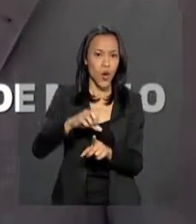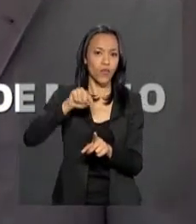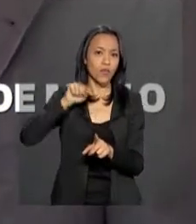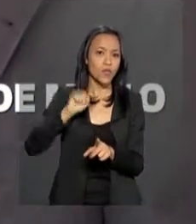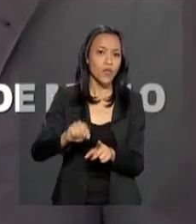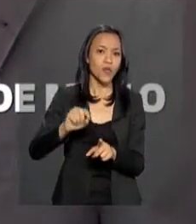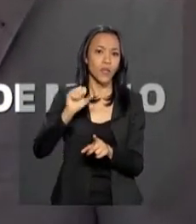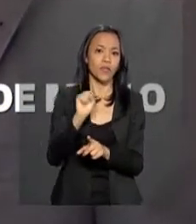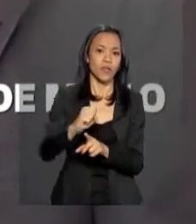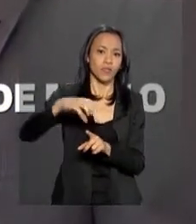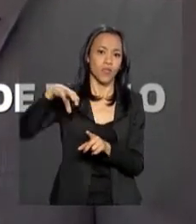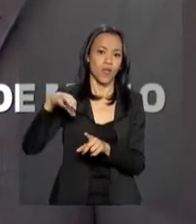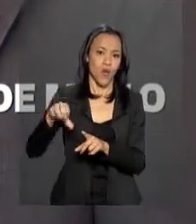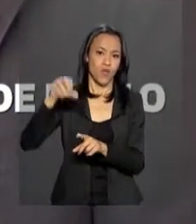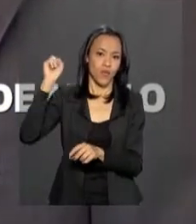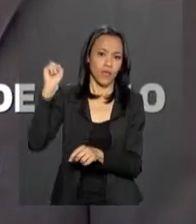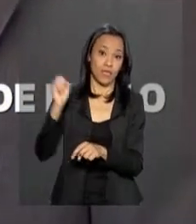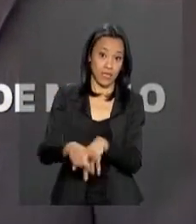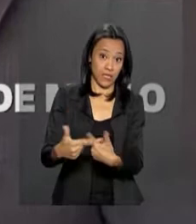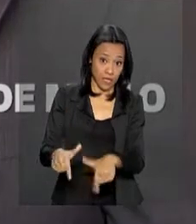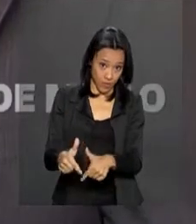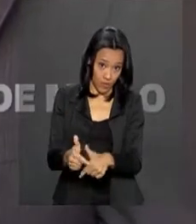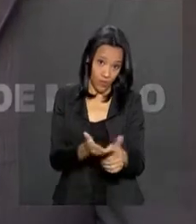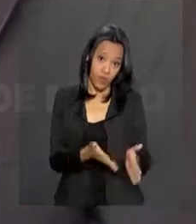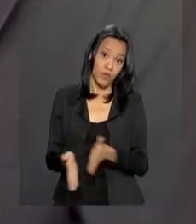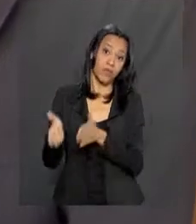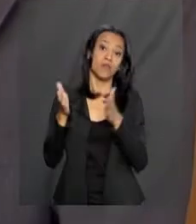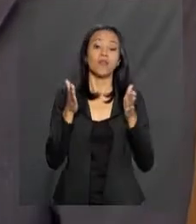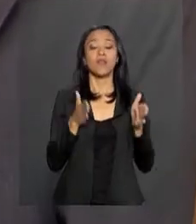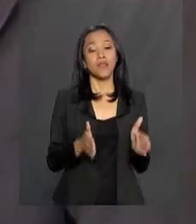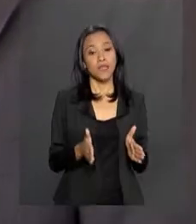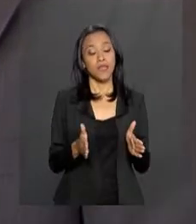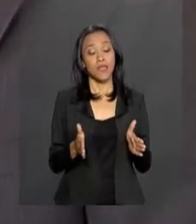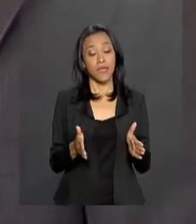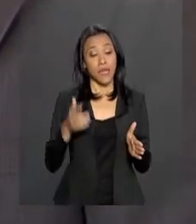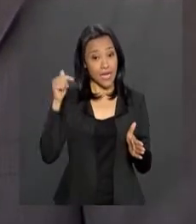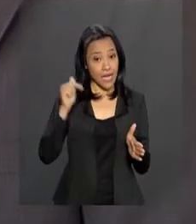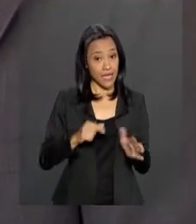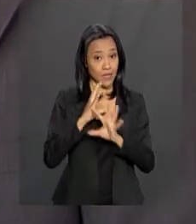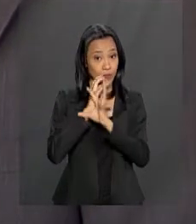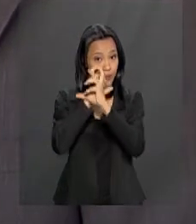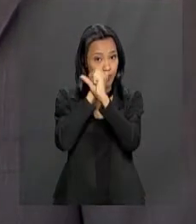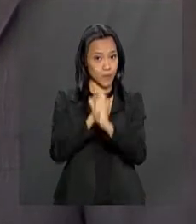719.089 empregos. E este saldo de